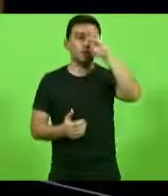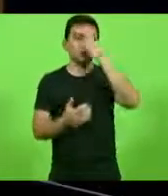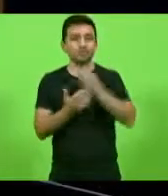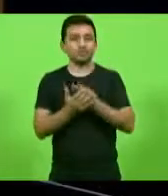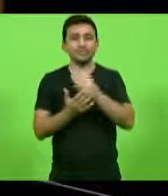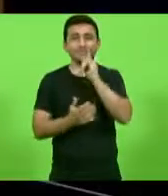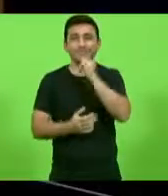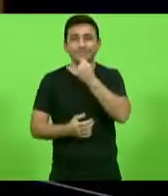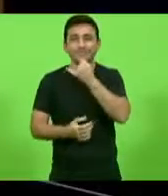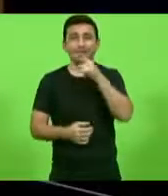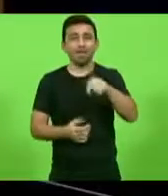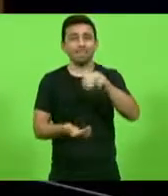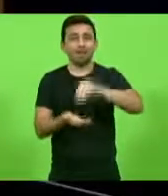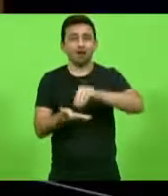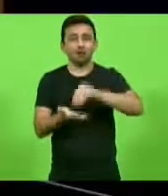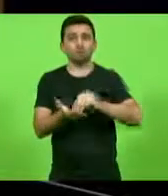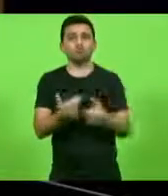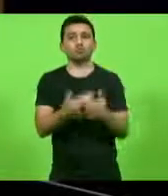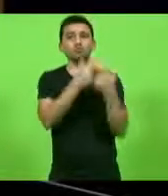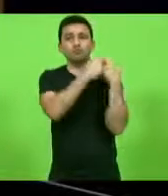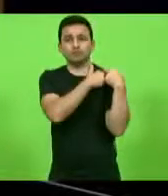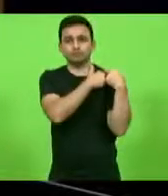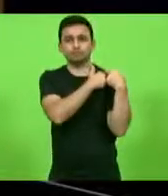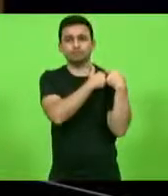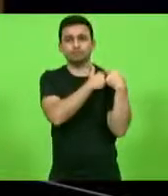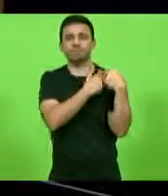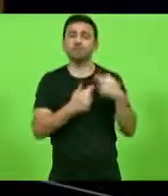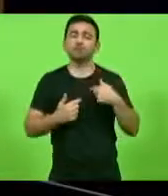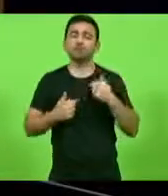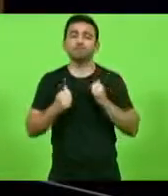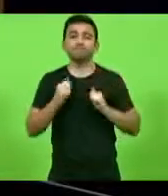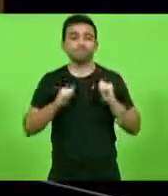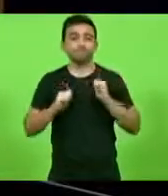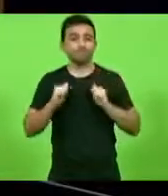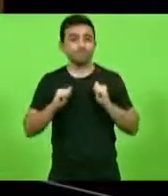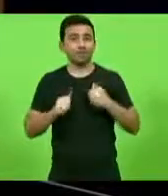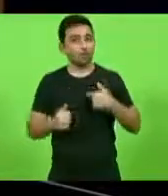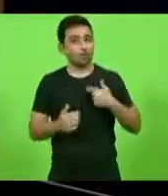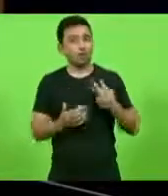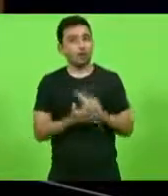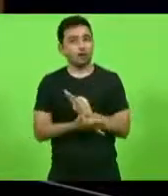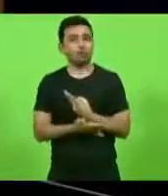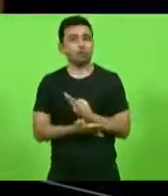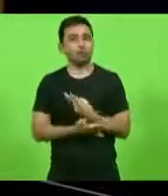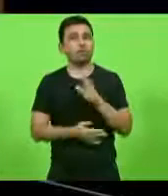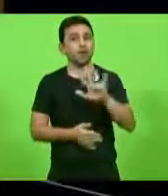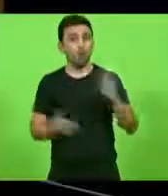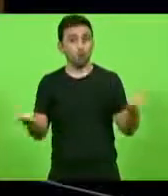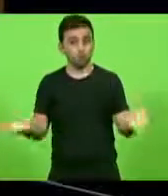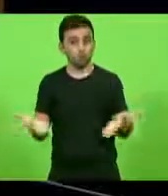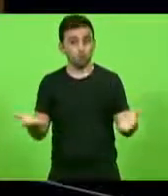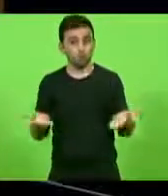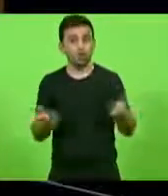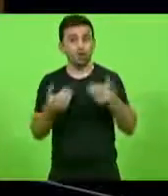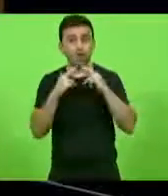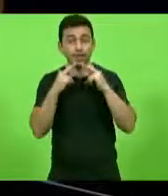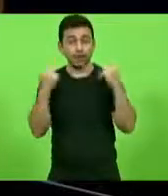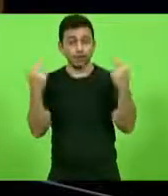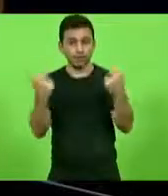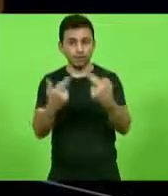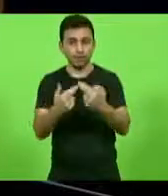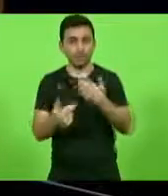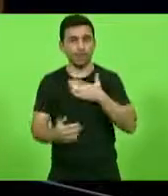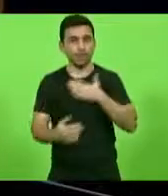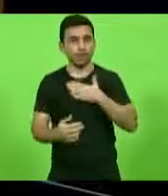uma irresponsabilidade. Espero errar, mas hoje, na audiência, espero que o meu pedido de